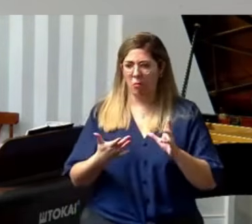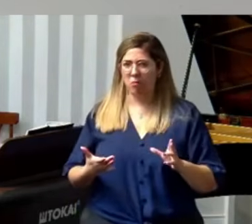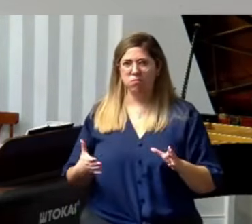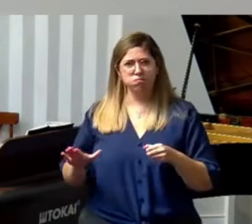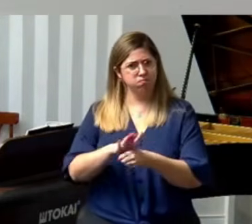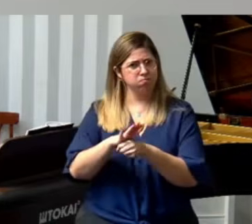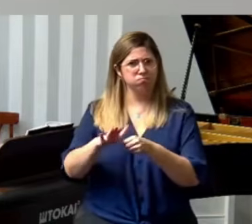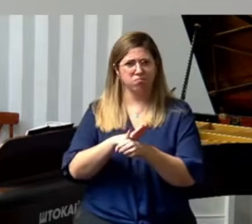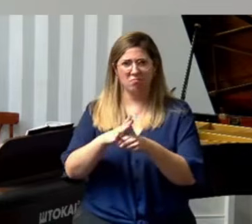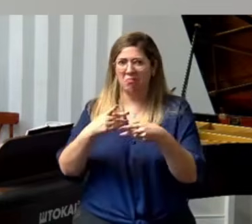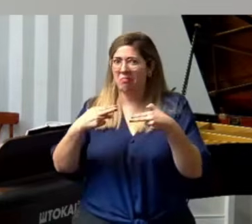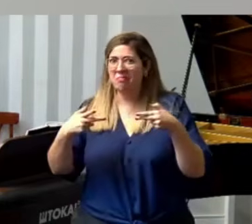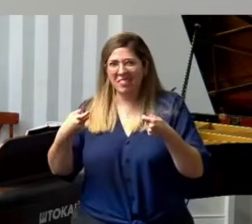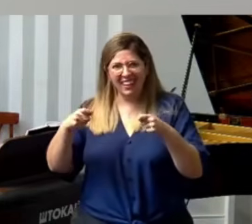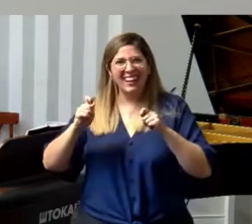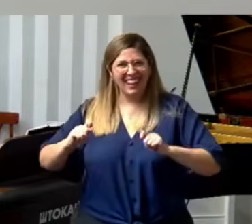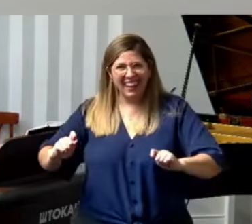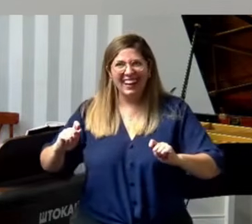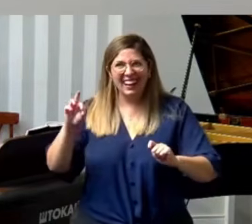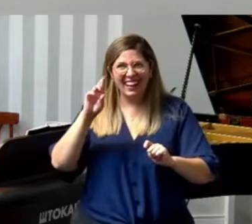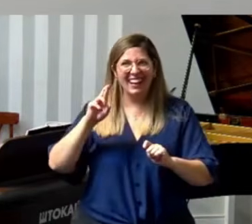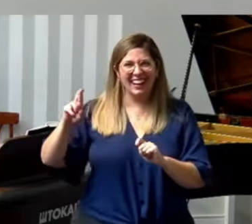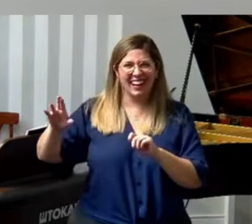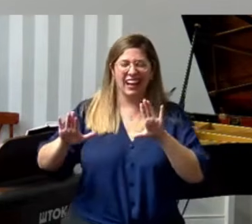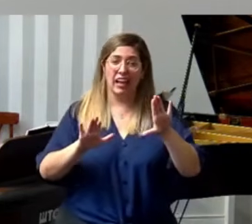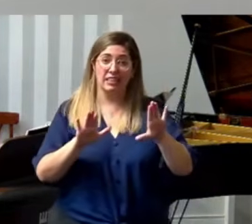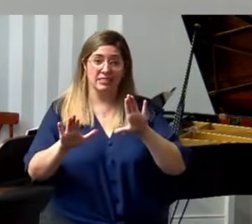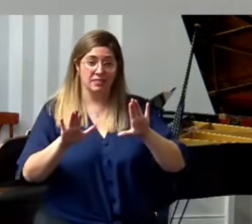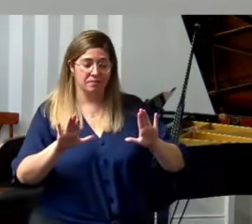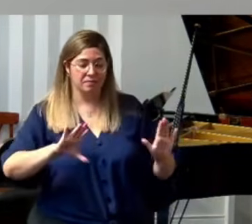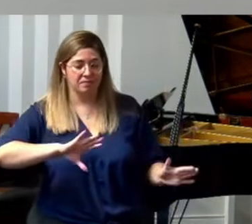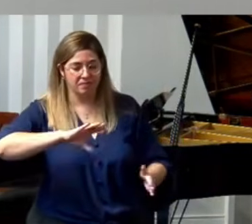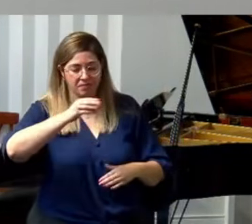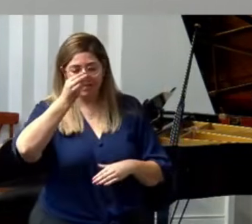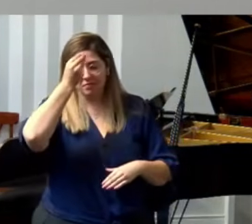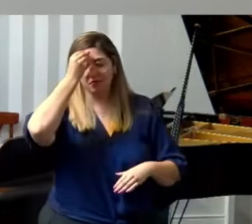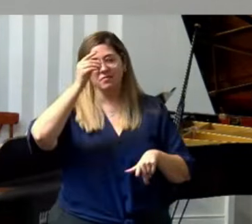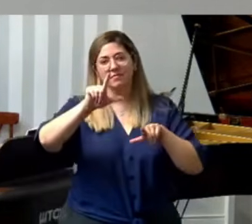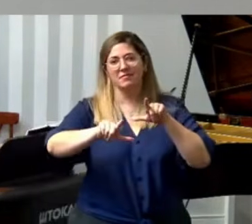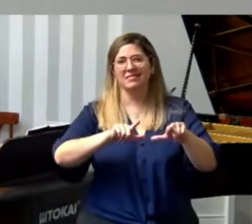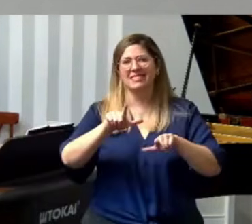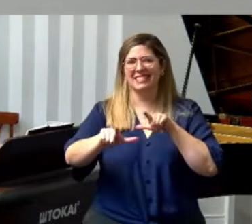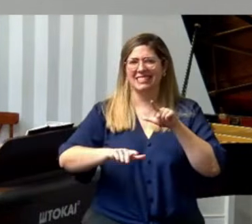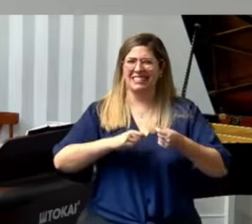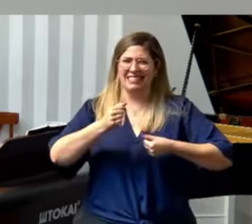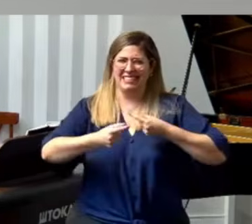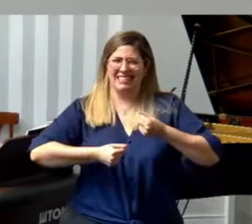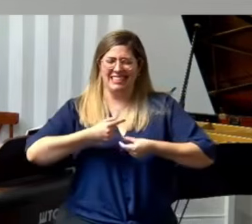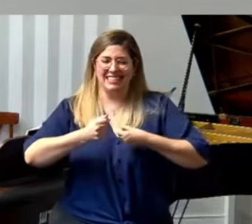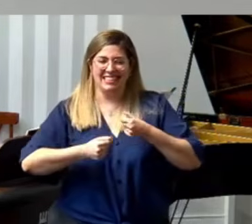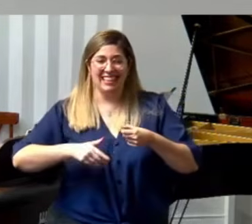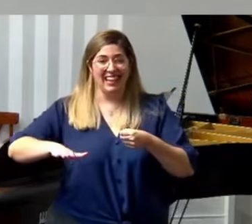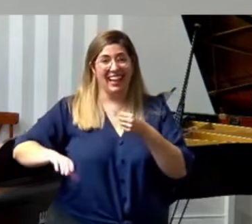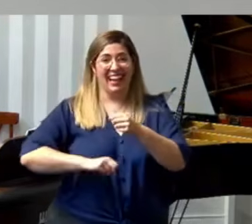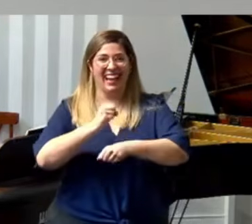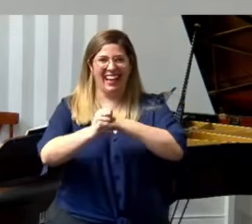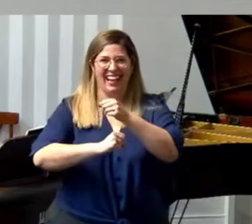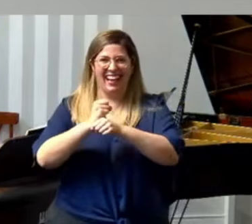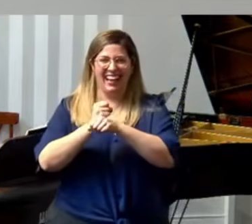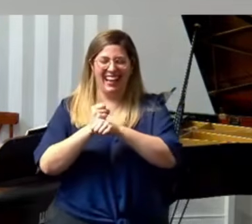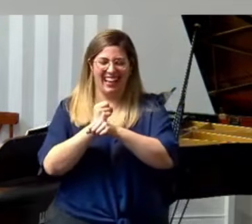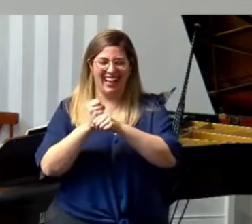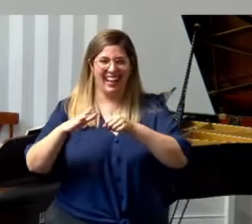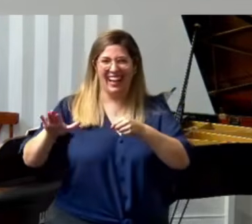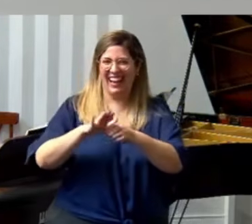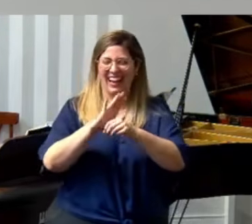recursos. Quando a gente trabalha muitas vezes em umas empresas, o ano começa cheio de empolgação. Nós vamos